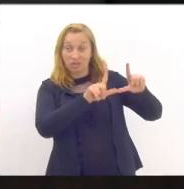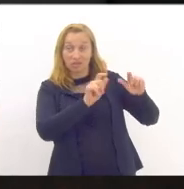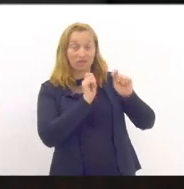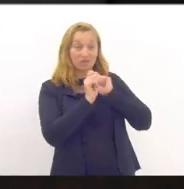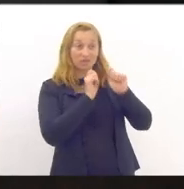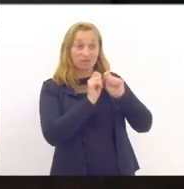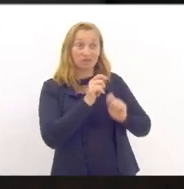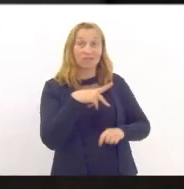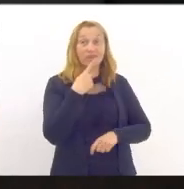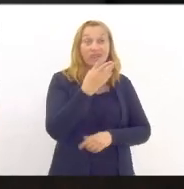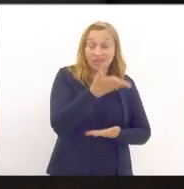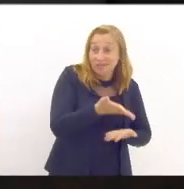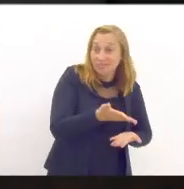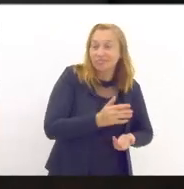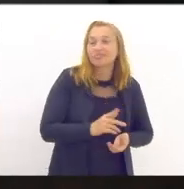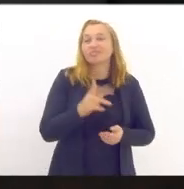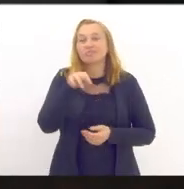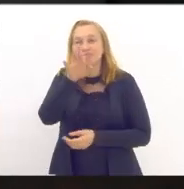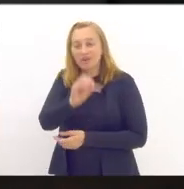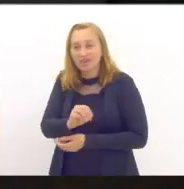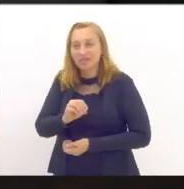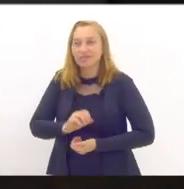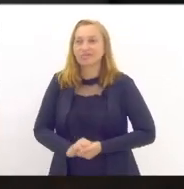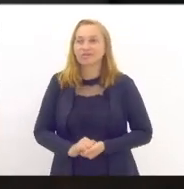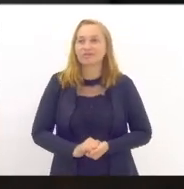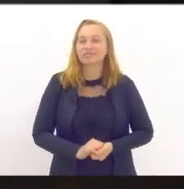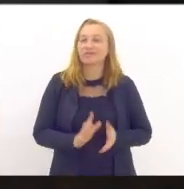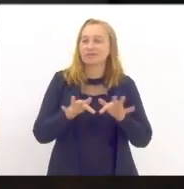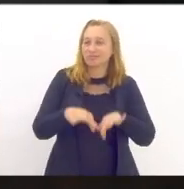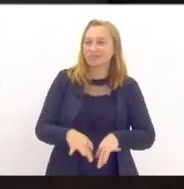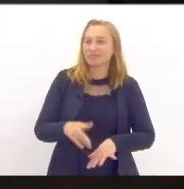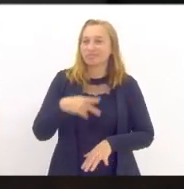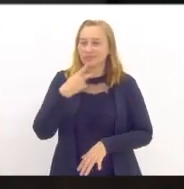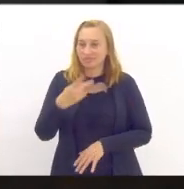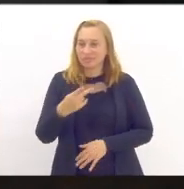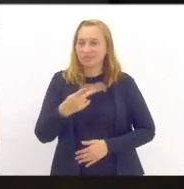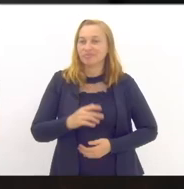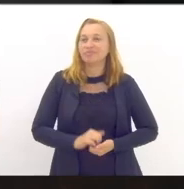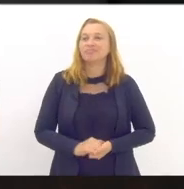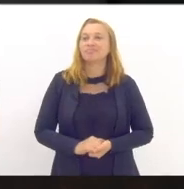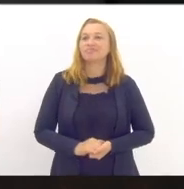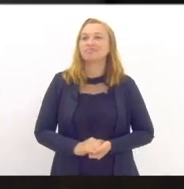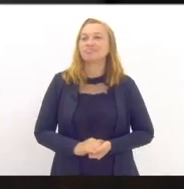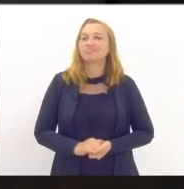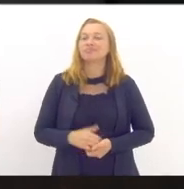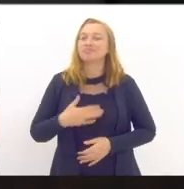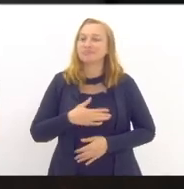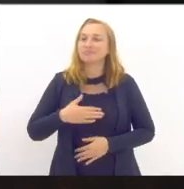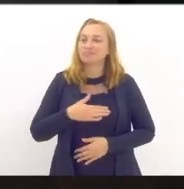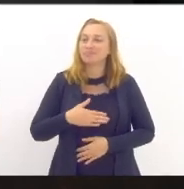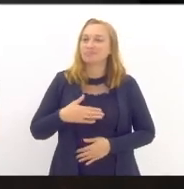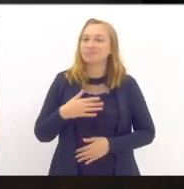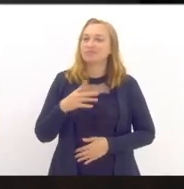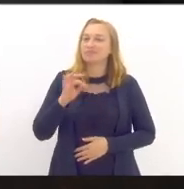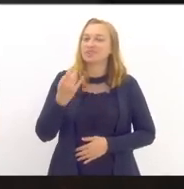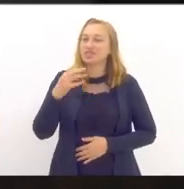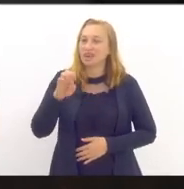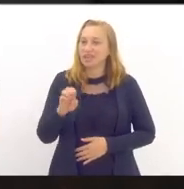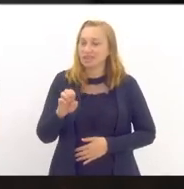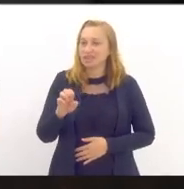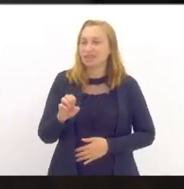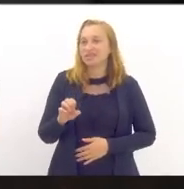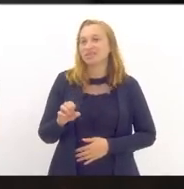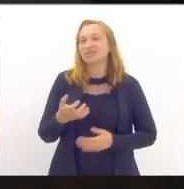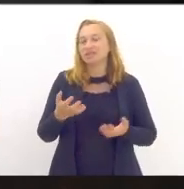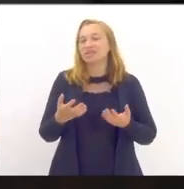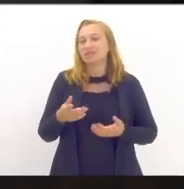tem para falar. Pedro, terminando aqui a minha participação, eu gosto muito de Charles Chaplin e eu quero